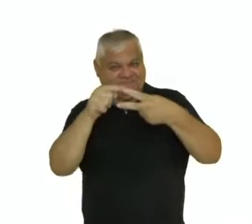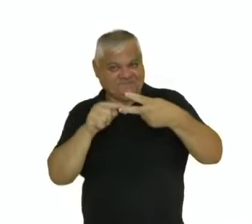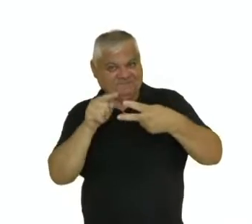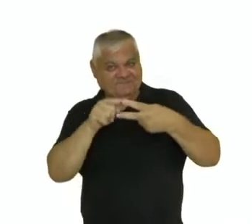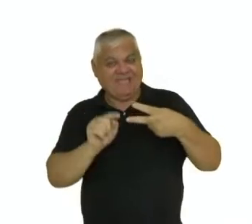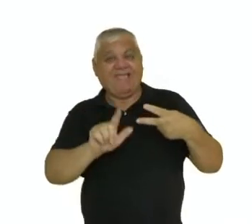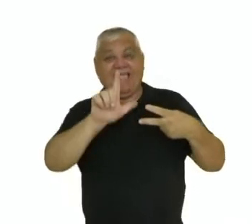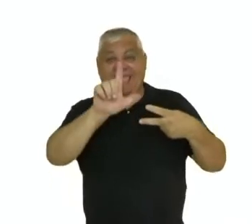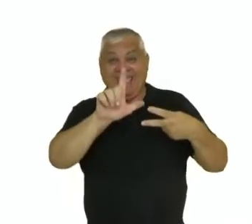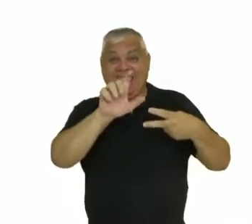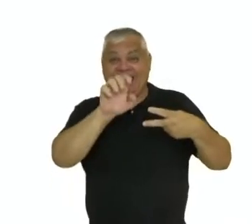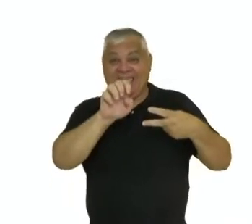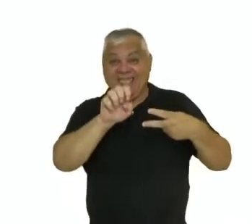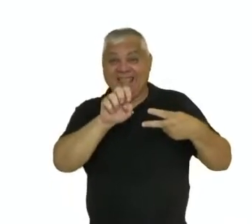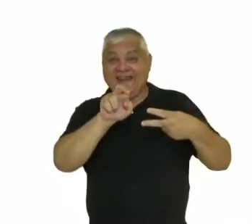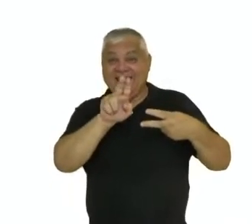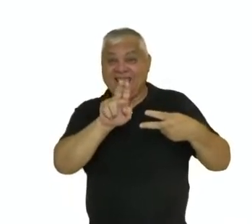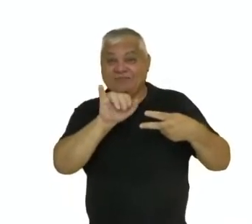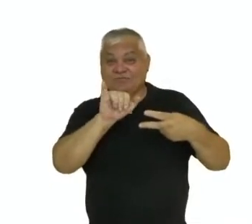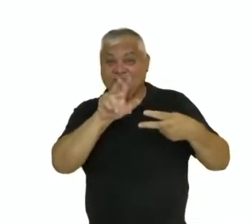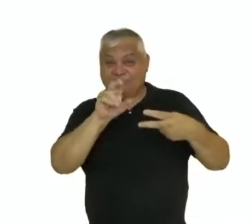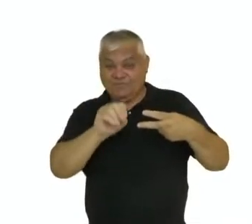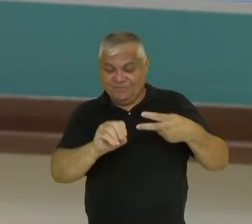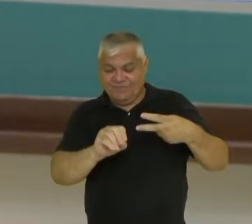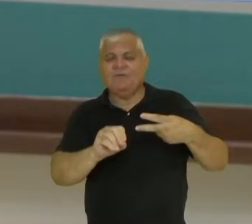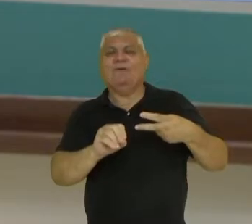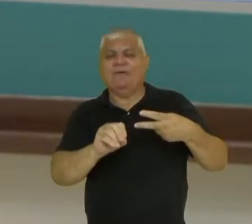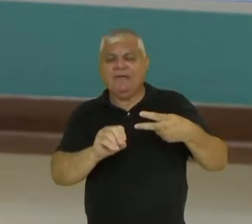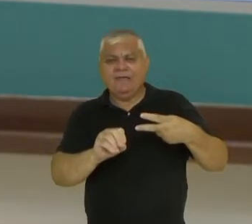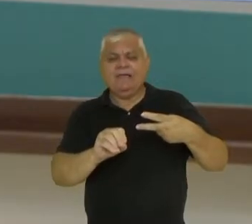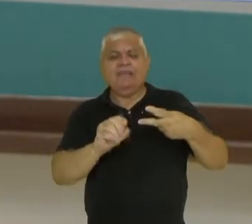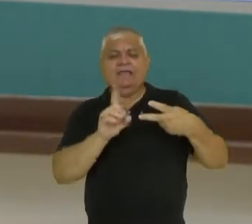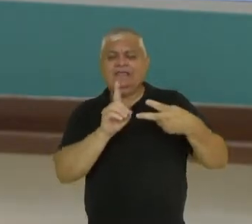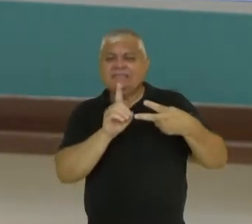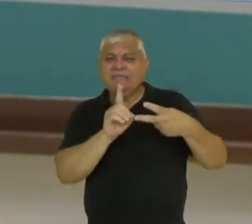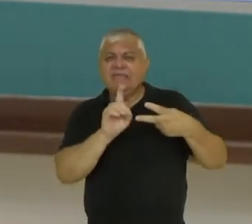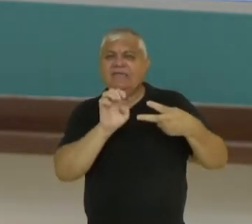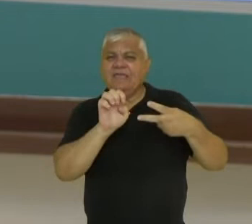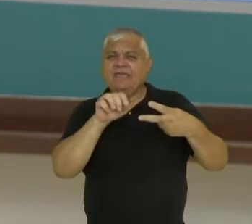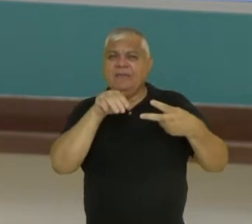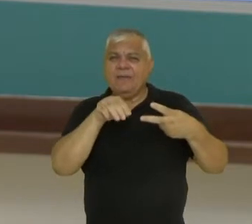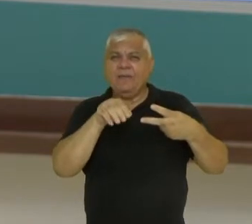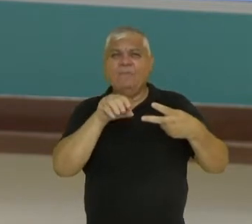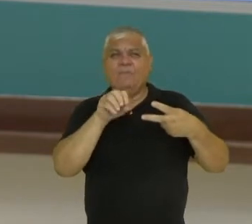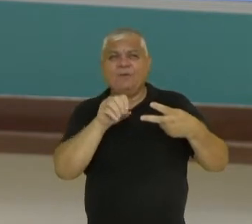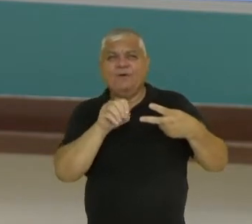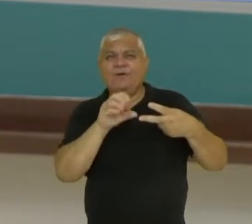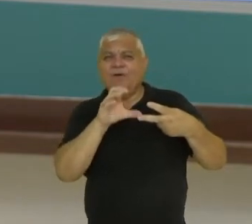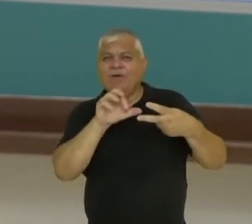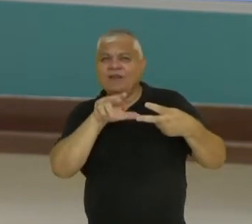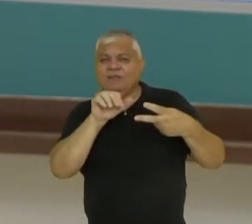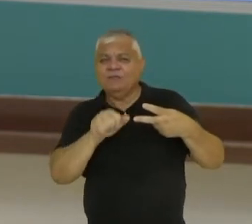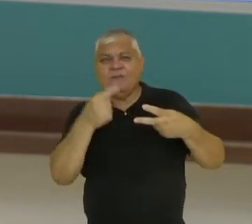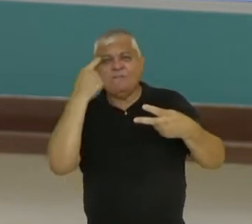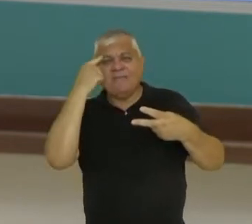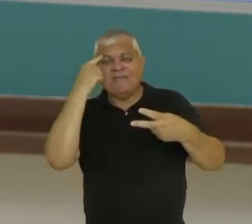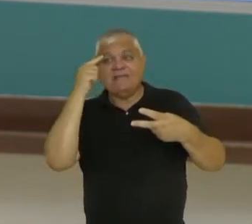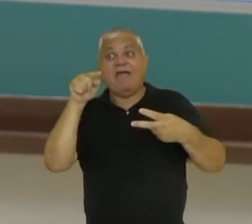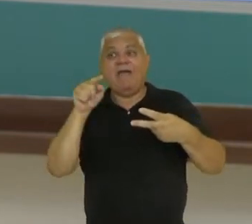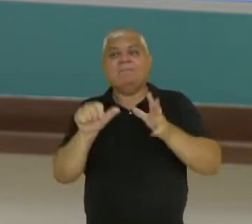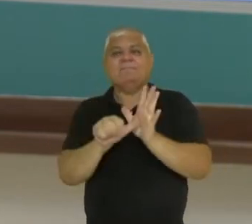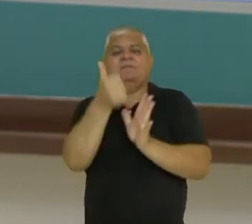Leucipo e o Demócrito, por volta do ano 400 a.C., tendo essa ideia aí de átomo pela primeira vez.